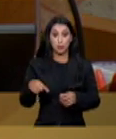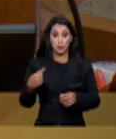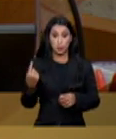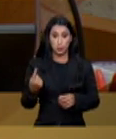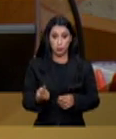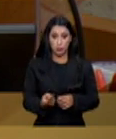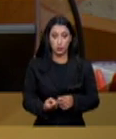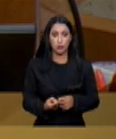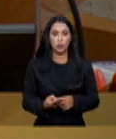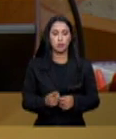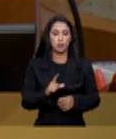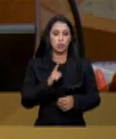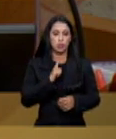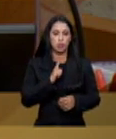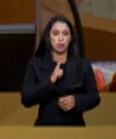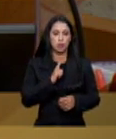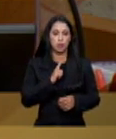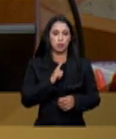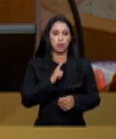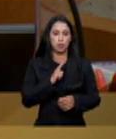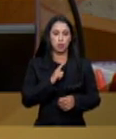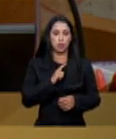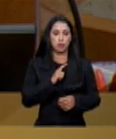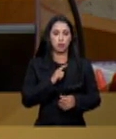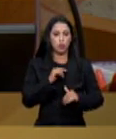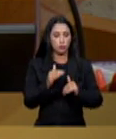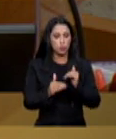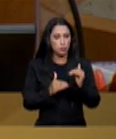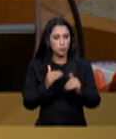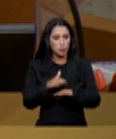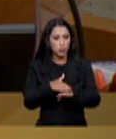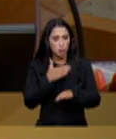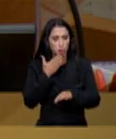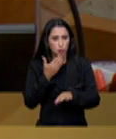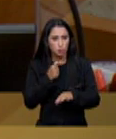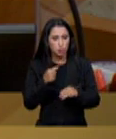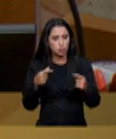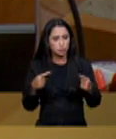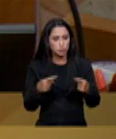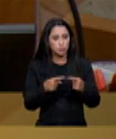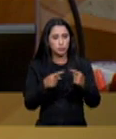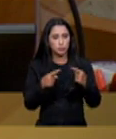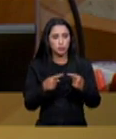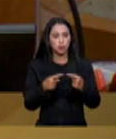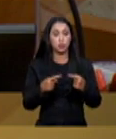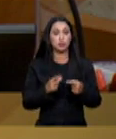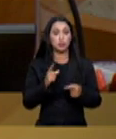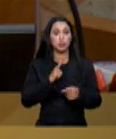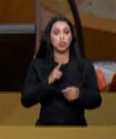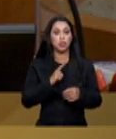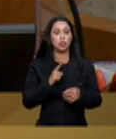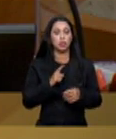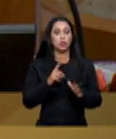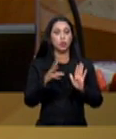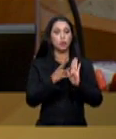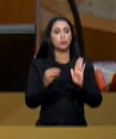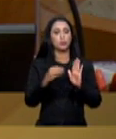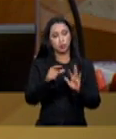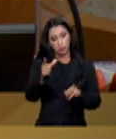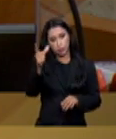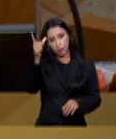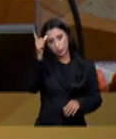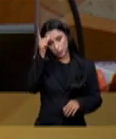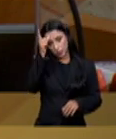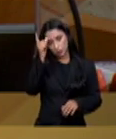inclusive, graças a contribuições que eu desenvolvi e do modelo alemão, de que